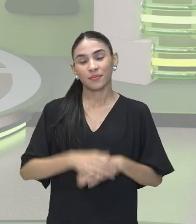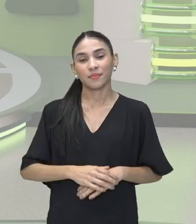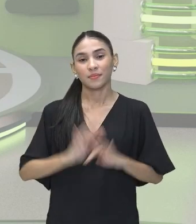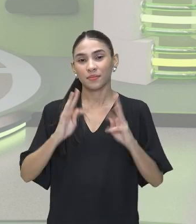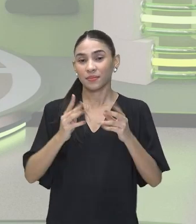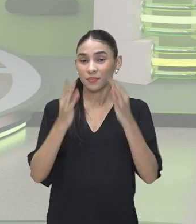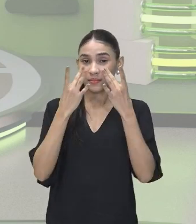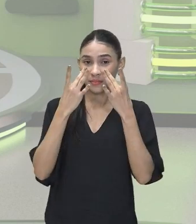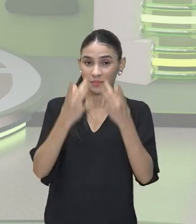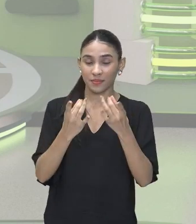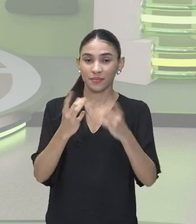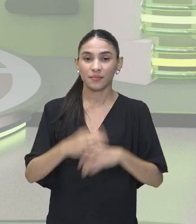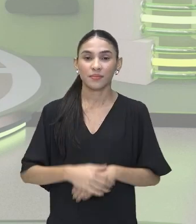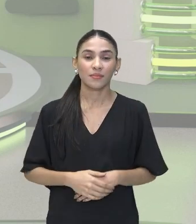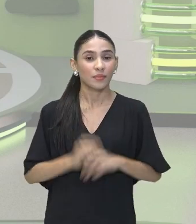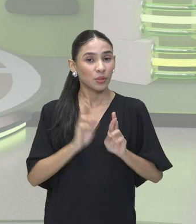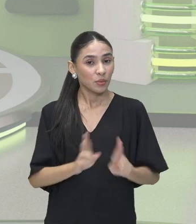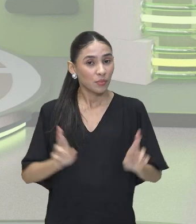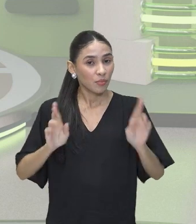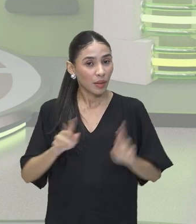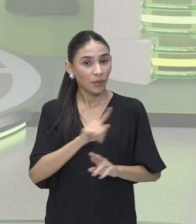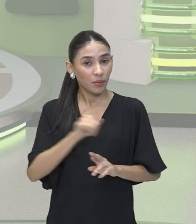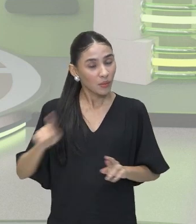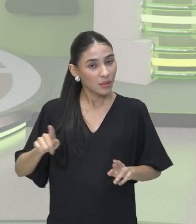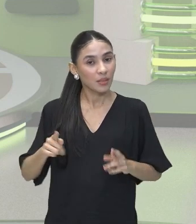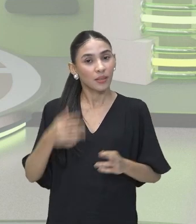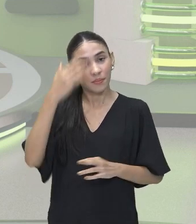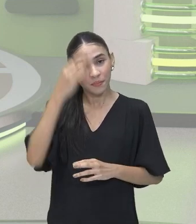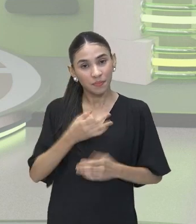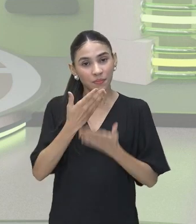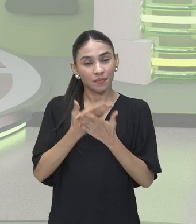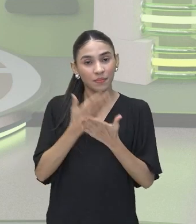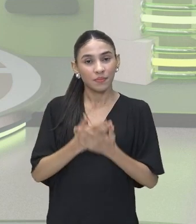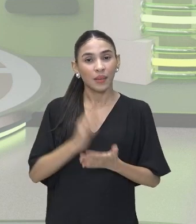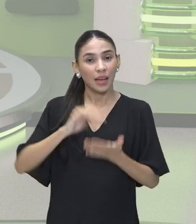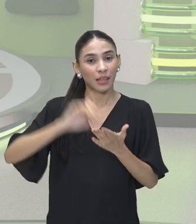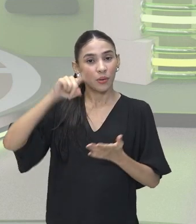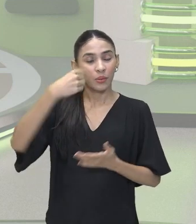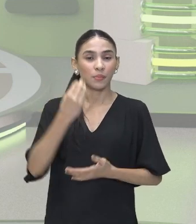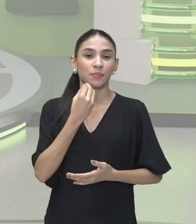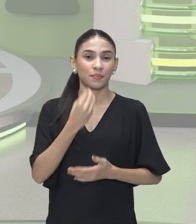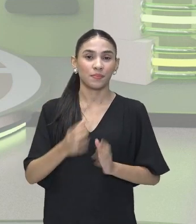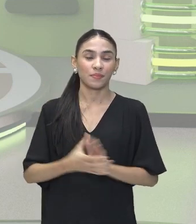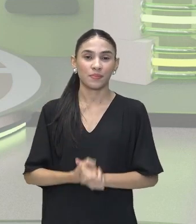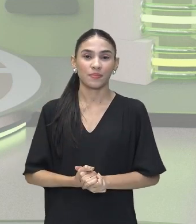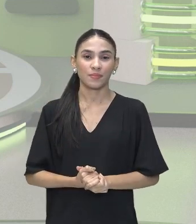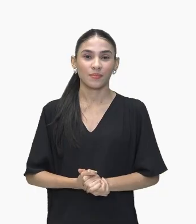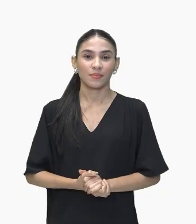atenção de vocês. Espero que vocês tenham compreendido o nosso conteúdo e até a próxima aula.